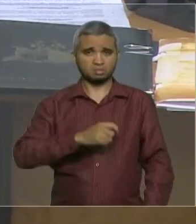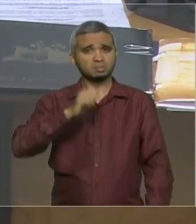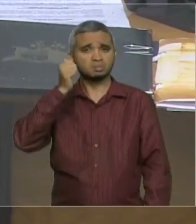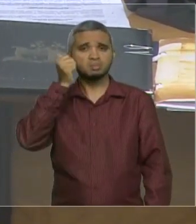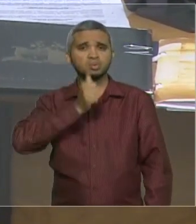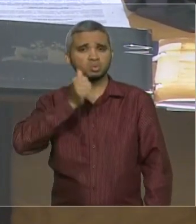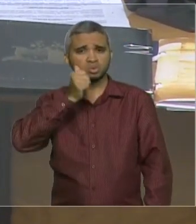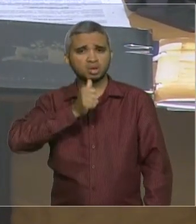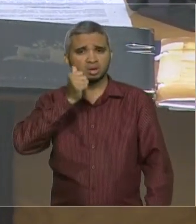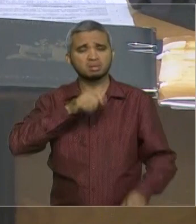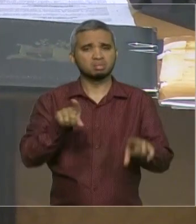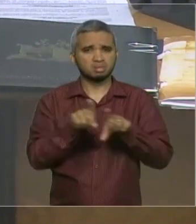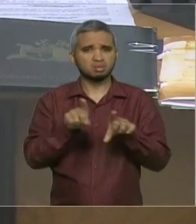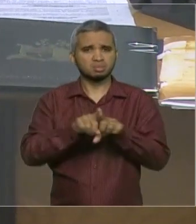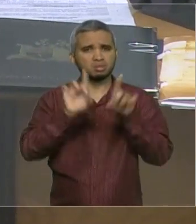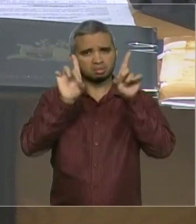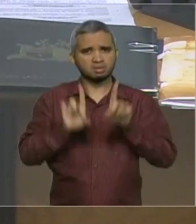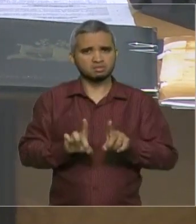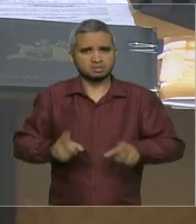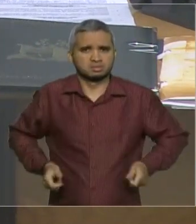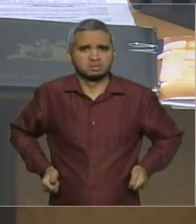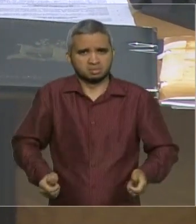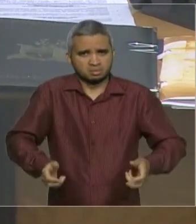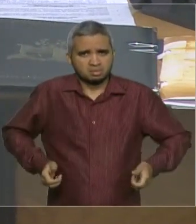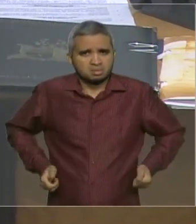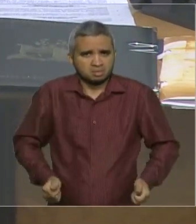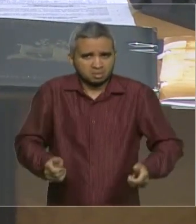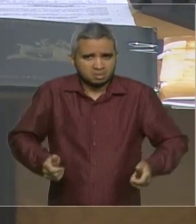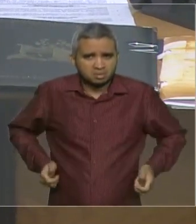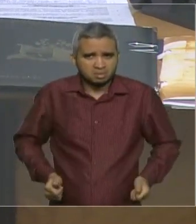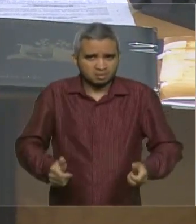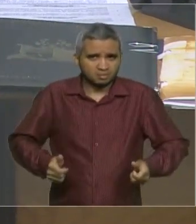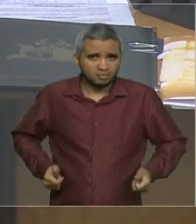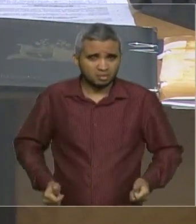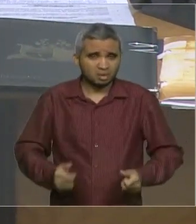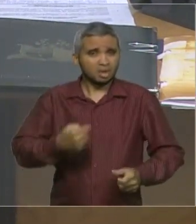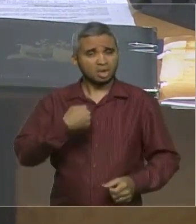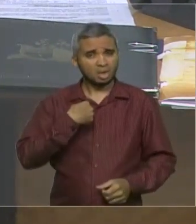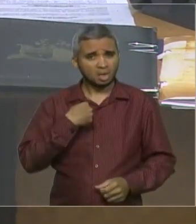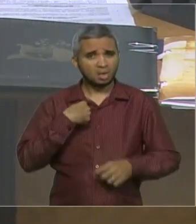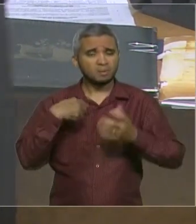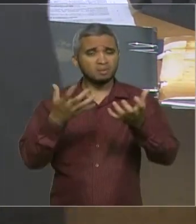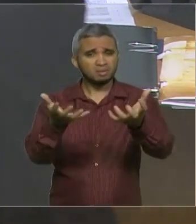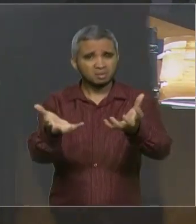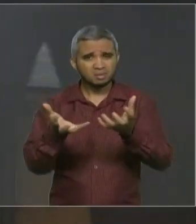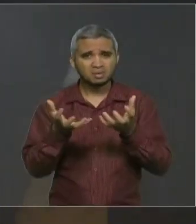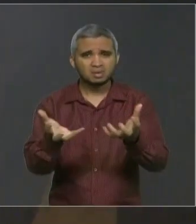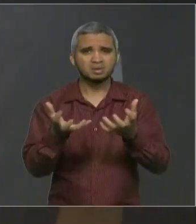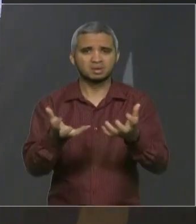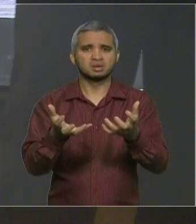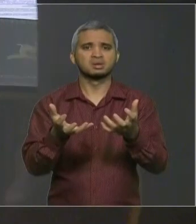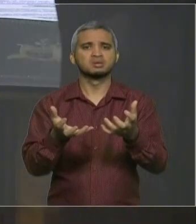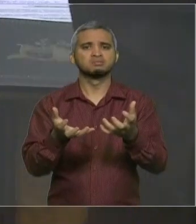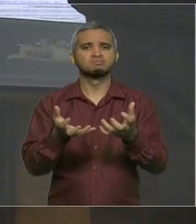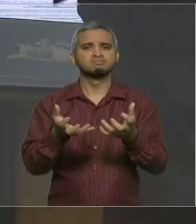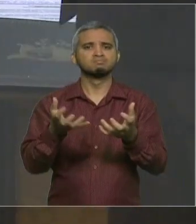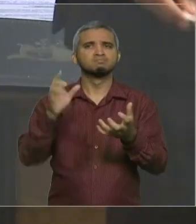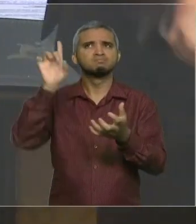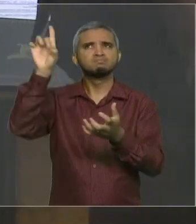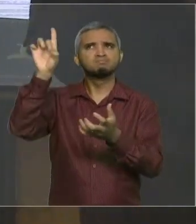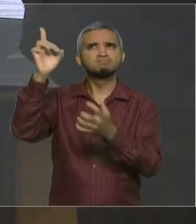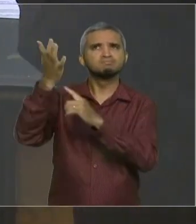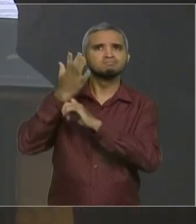como cadeirante, quero poder ter a capacidade